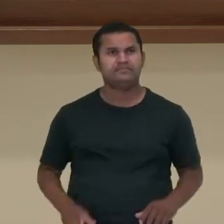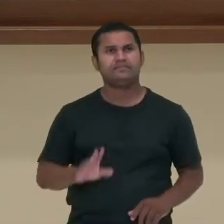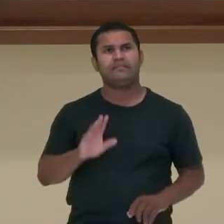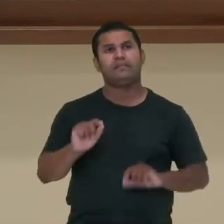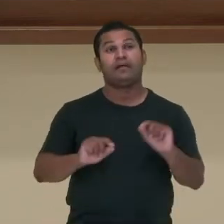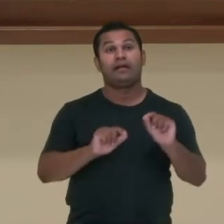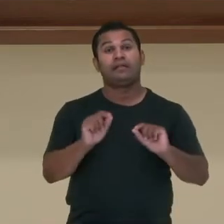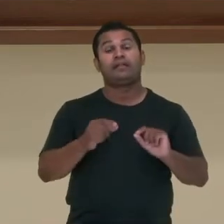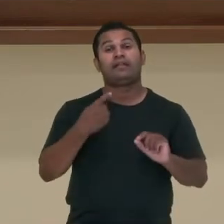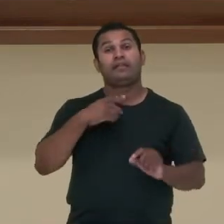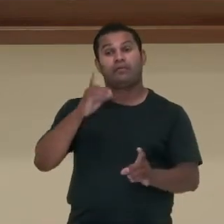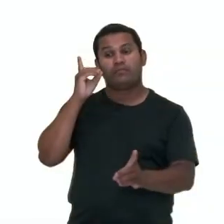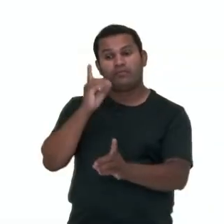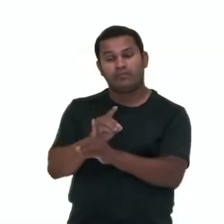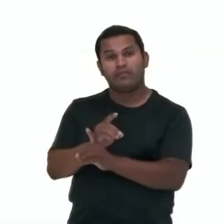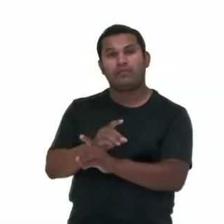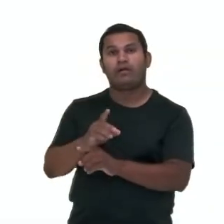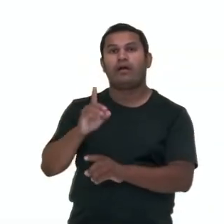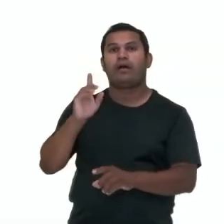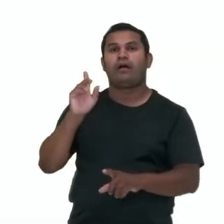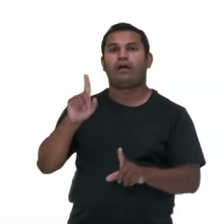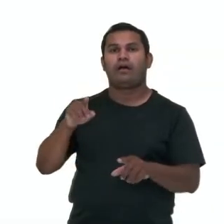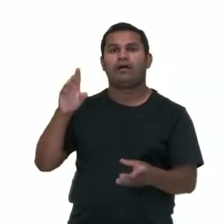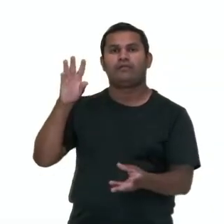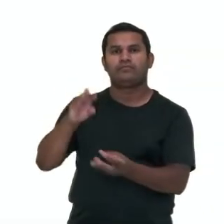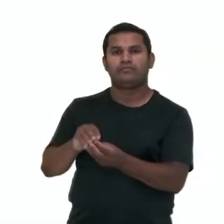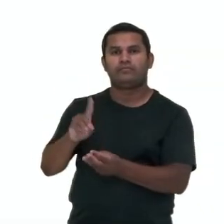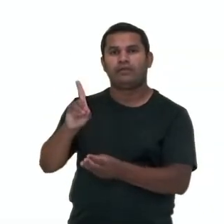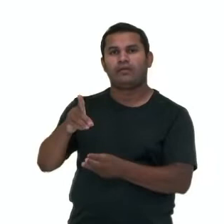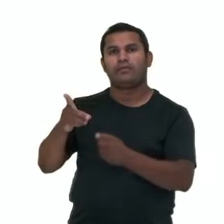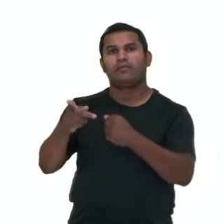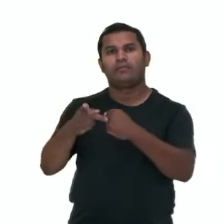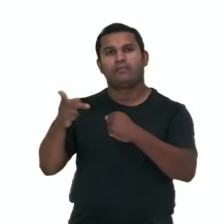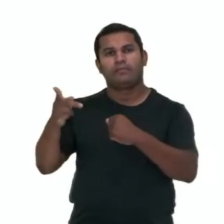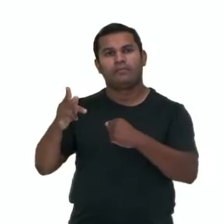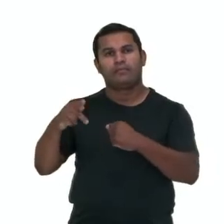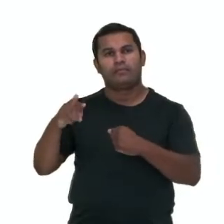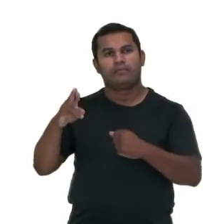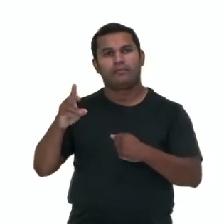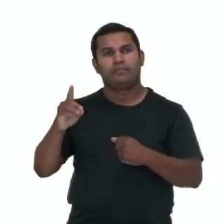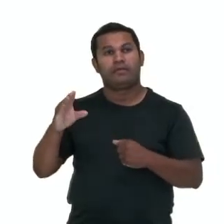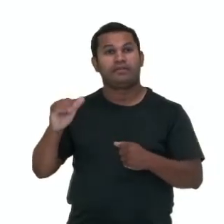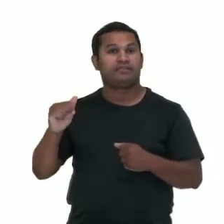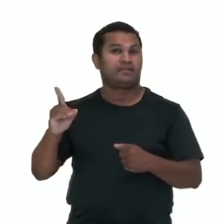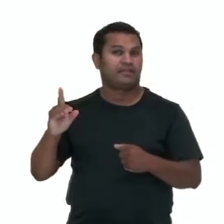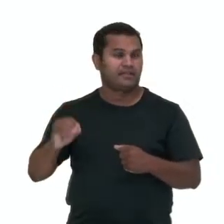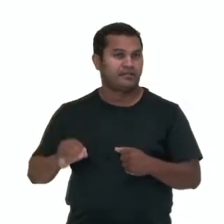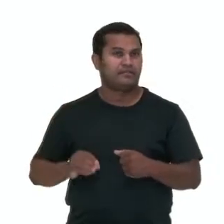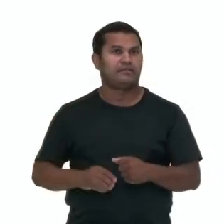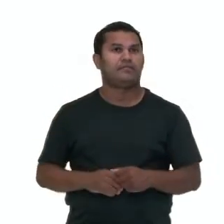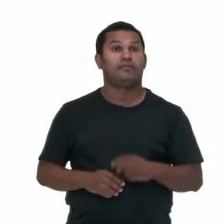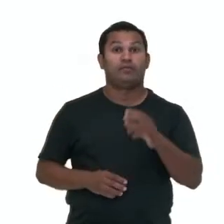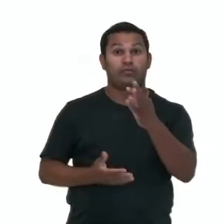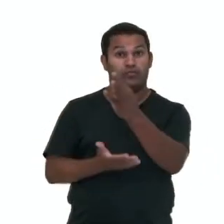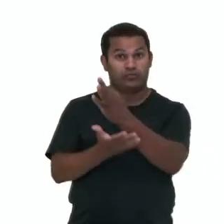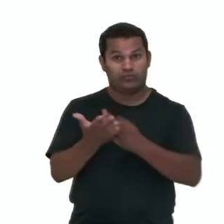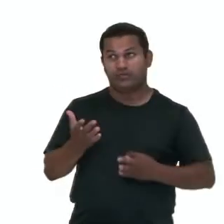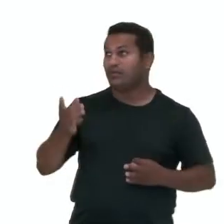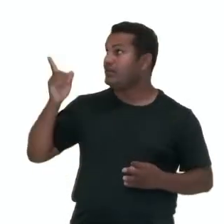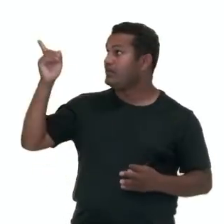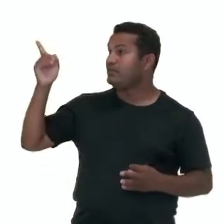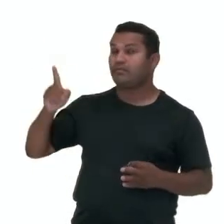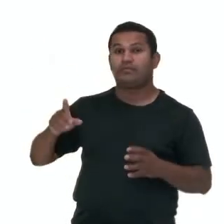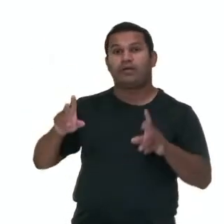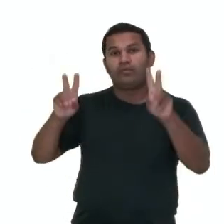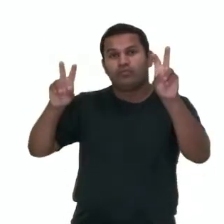o predicado se você leu um fragmento de um texto sobre uma pesquisa do IBGE acerca do que o uso